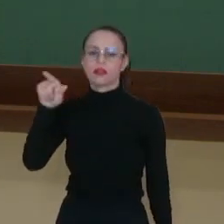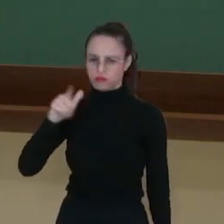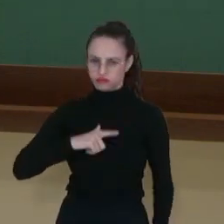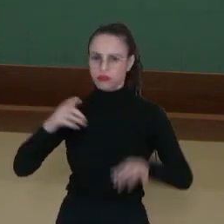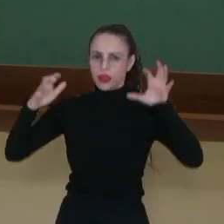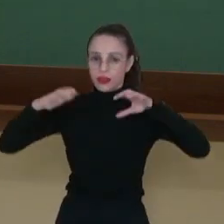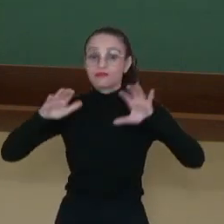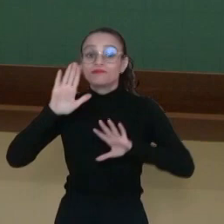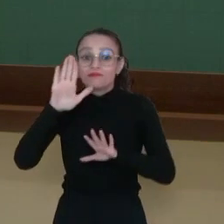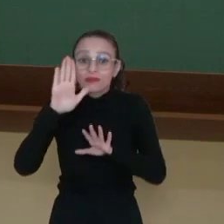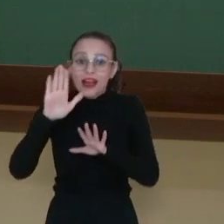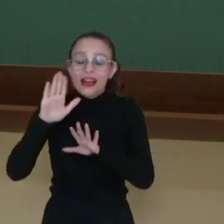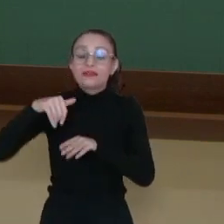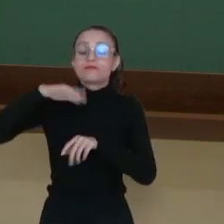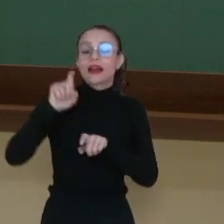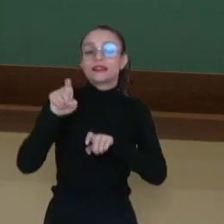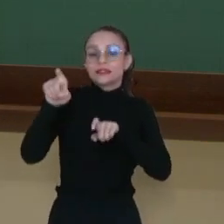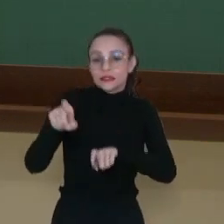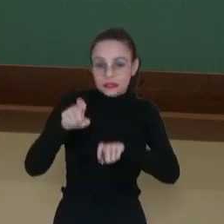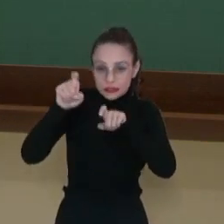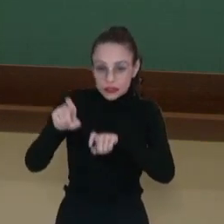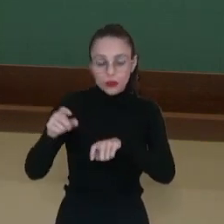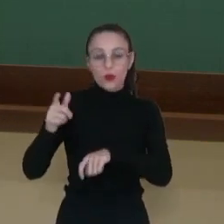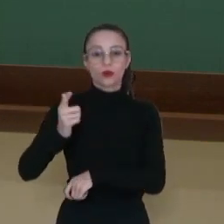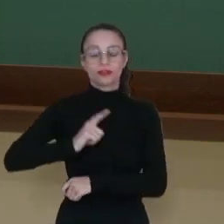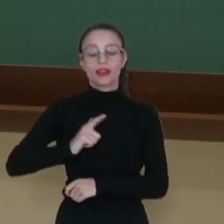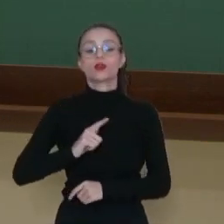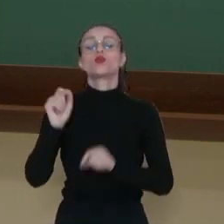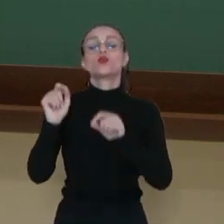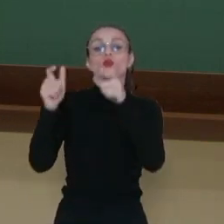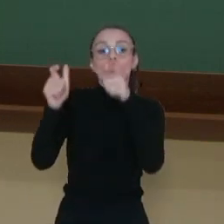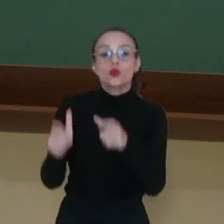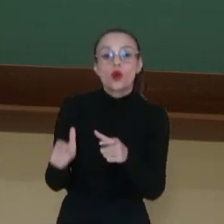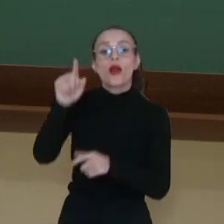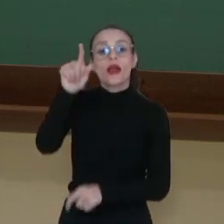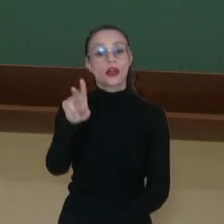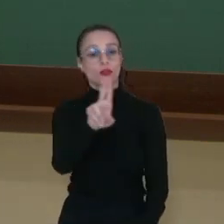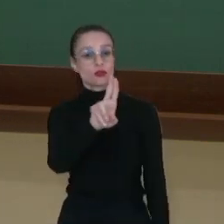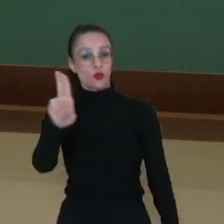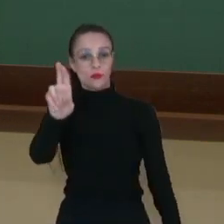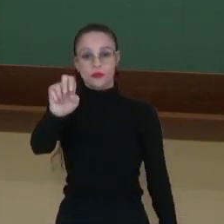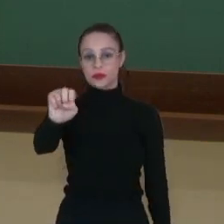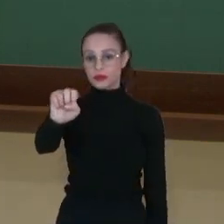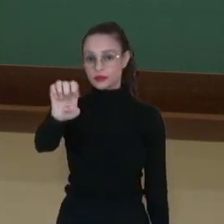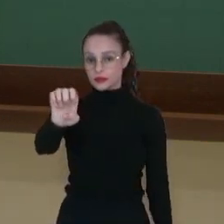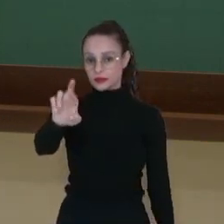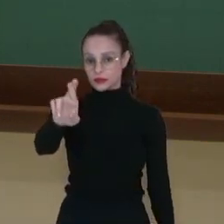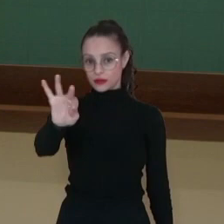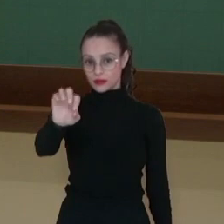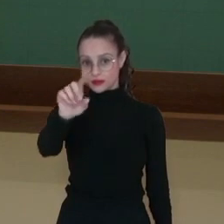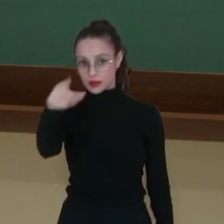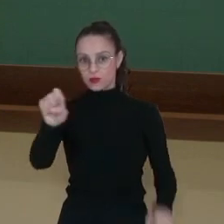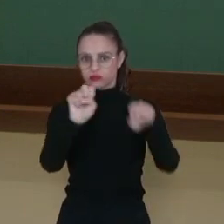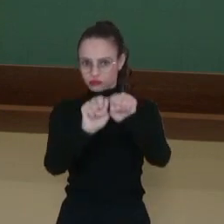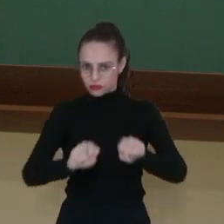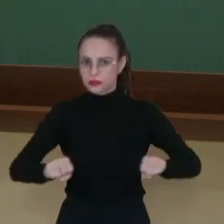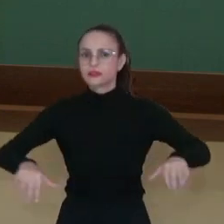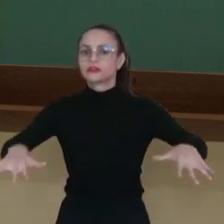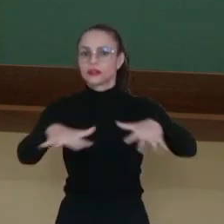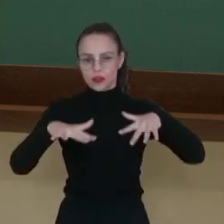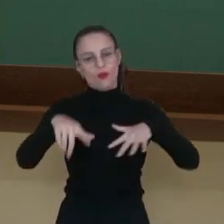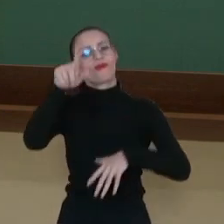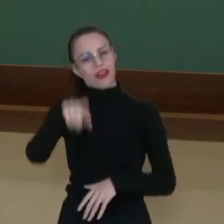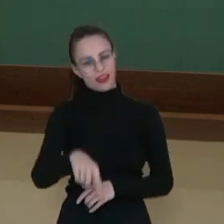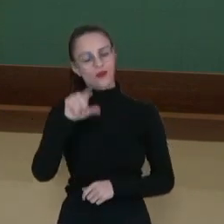Agora, mais para o interior, na região onde a gente chama sertão, aí sim, que é uma grande